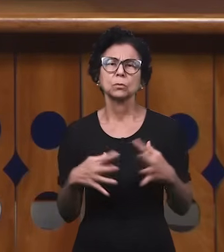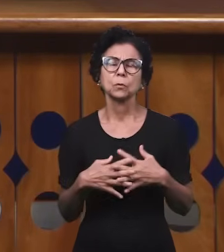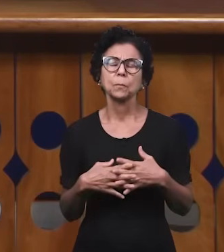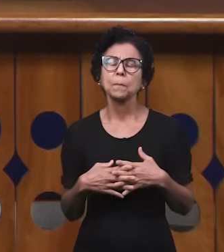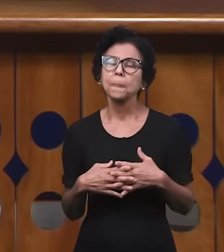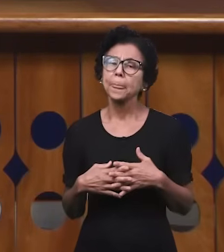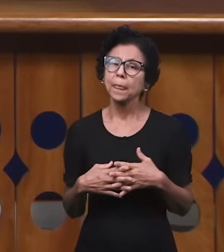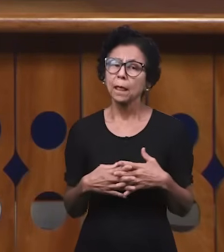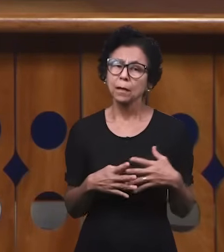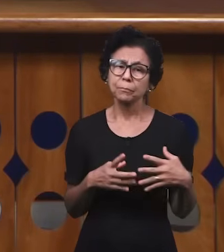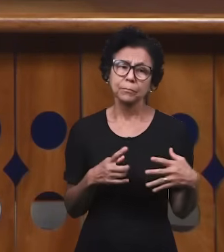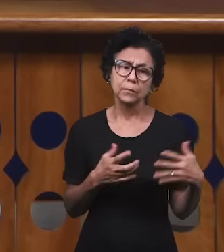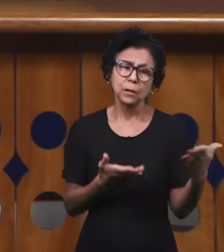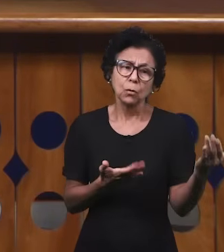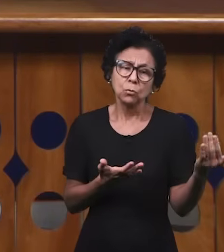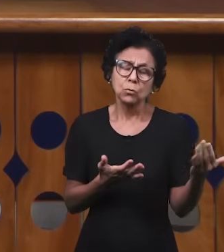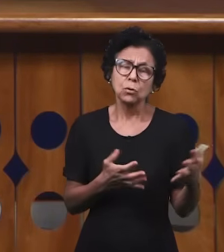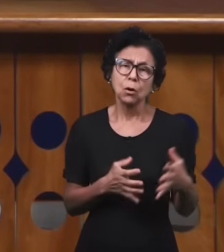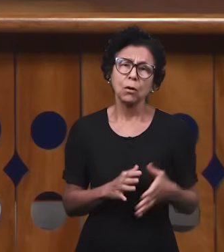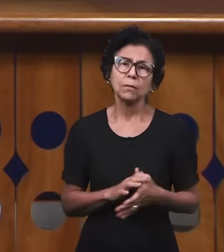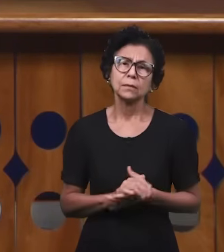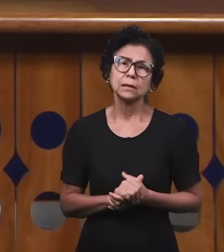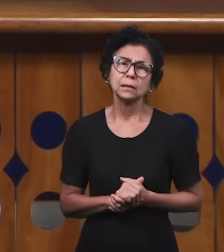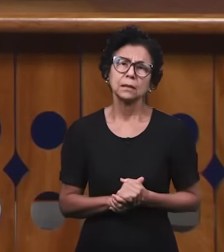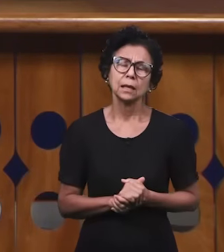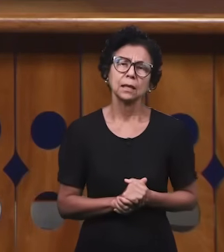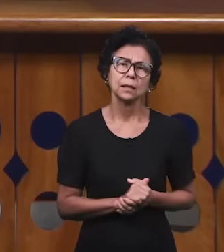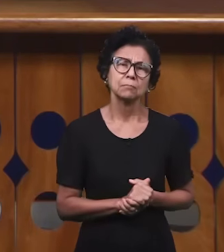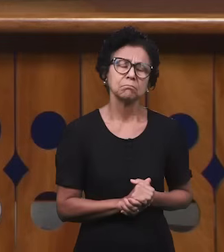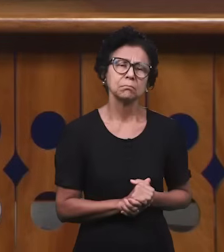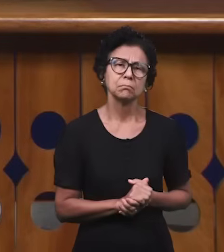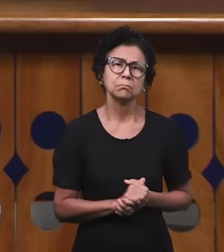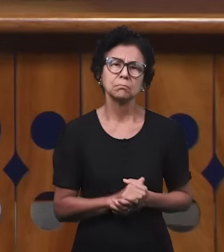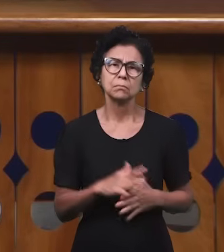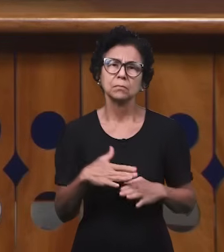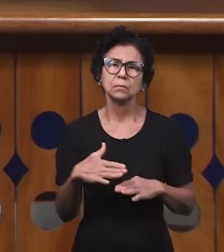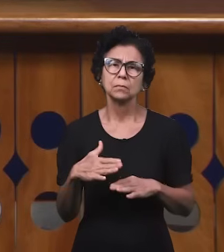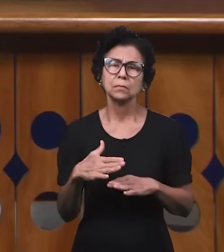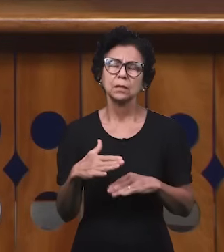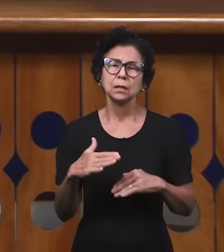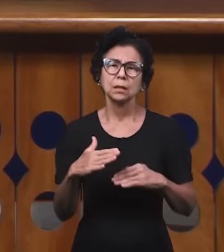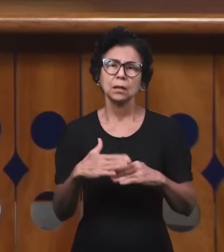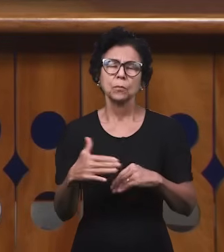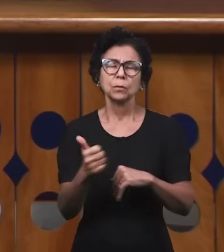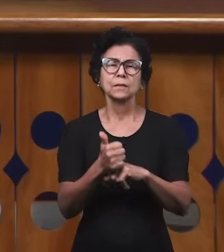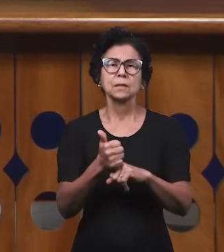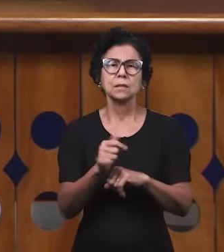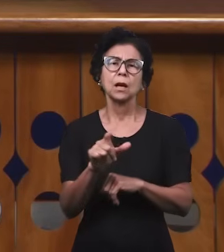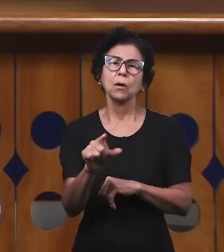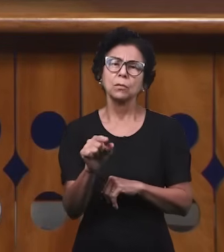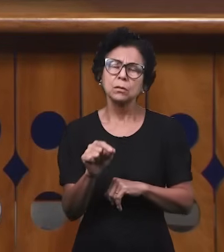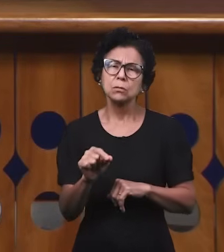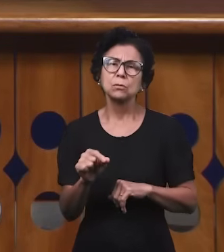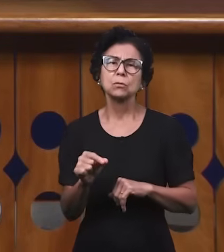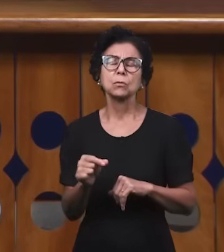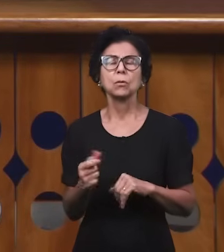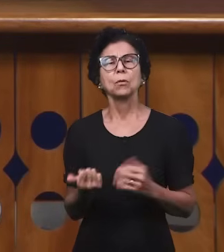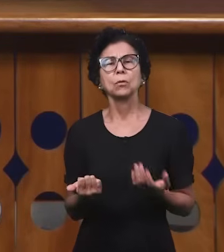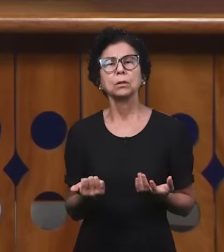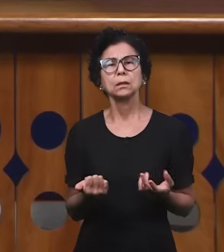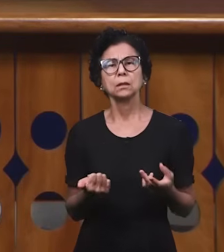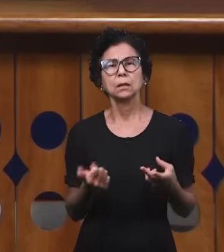na escolha da profissão como parte do chamado de Deus para a sua vida, mostrando que essa decisão não é